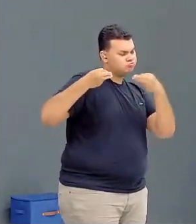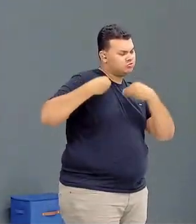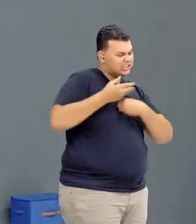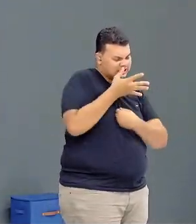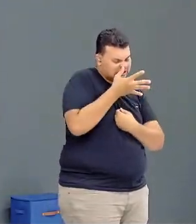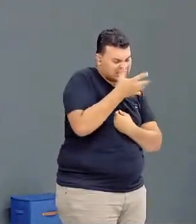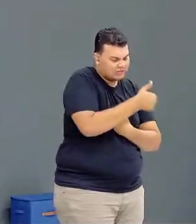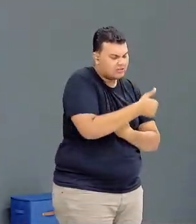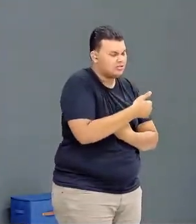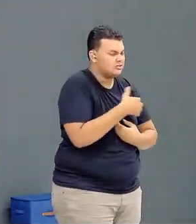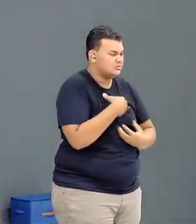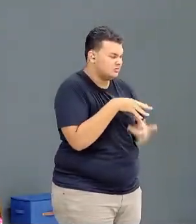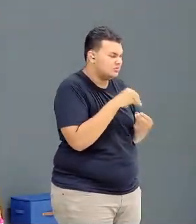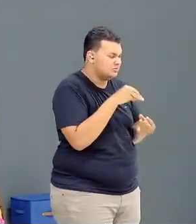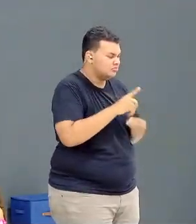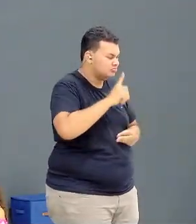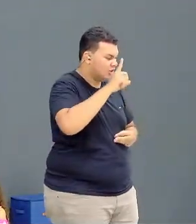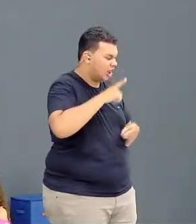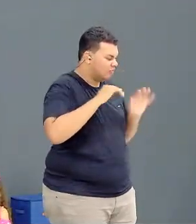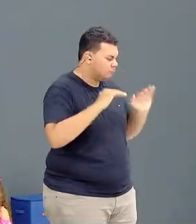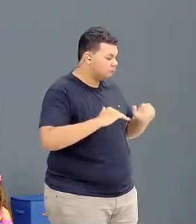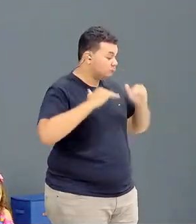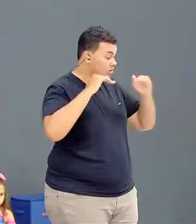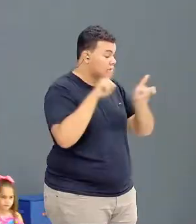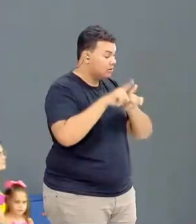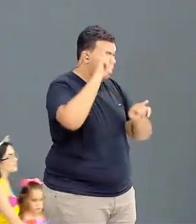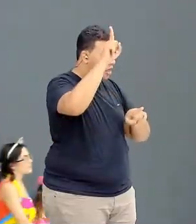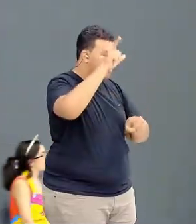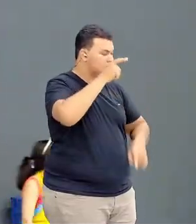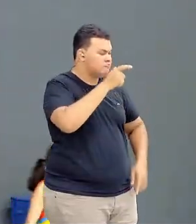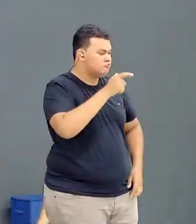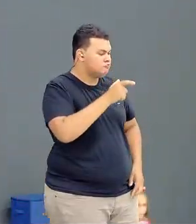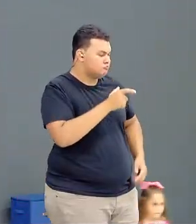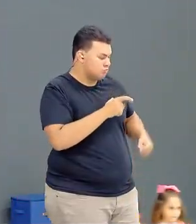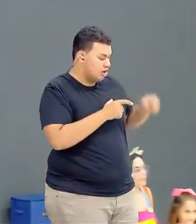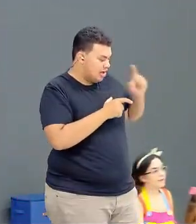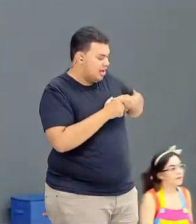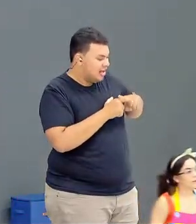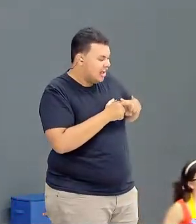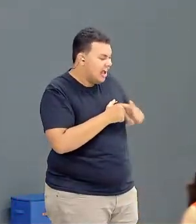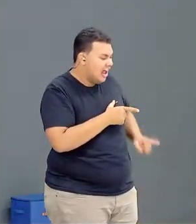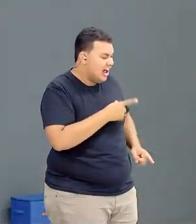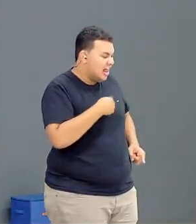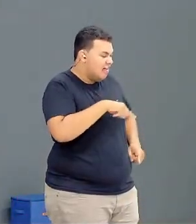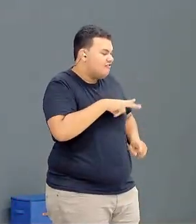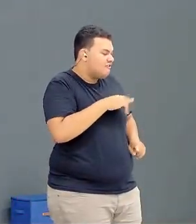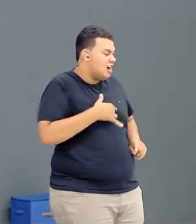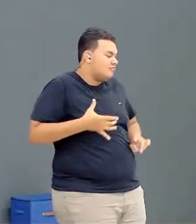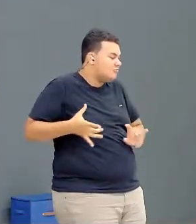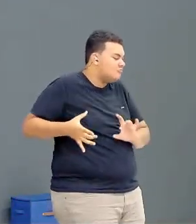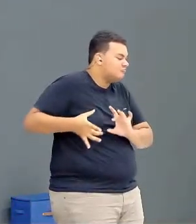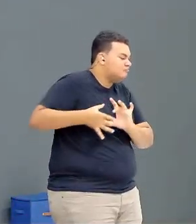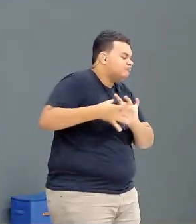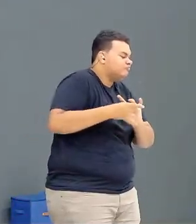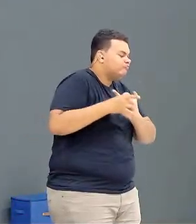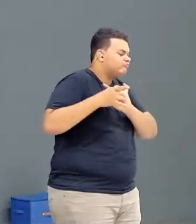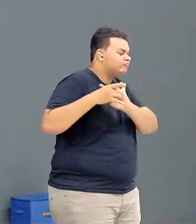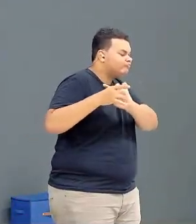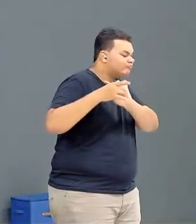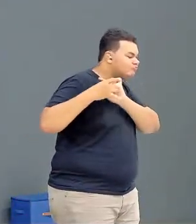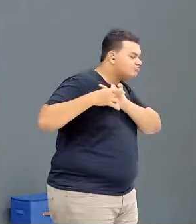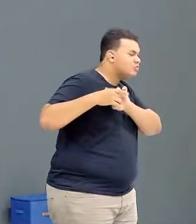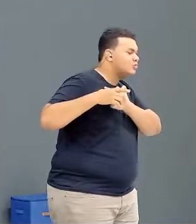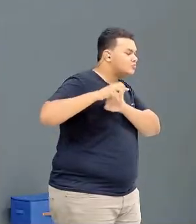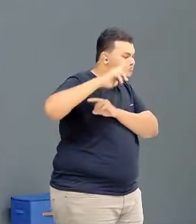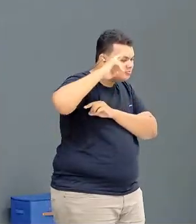das nossas almas. Ele é maior. E é esse argumento, meu Deus, é a esse argumento que nós nos apegaremos. O Senhor